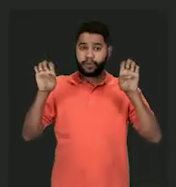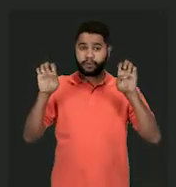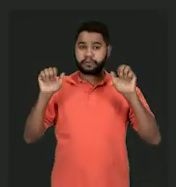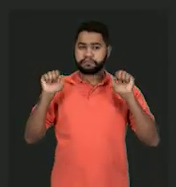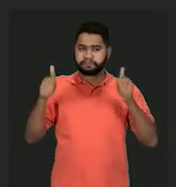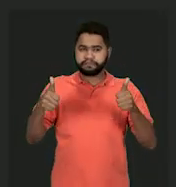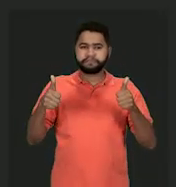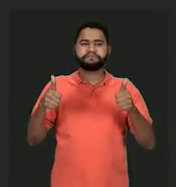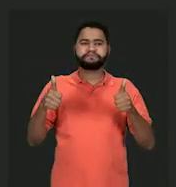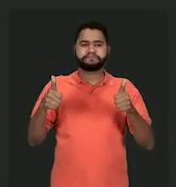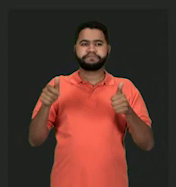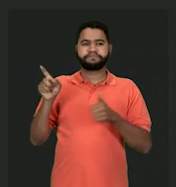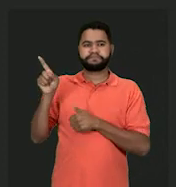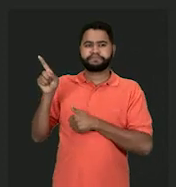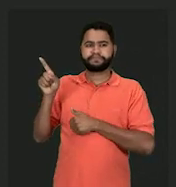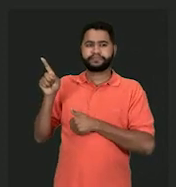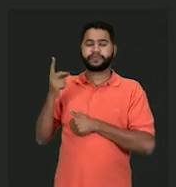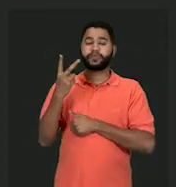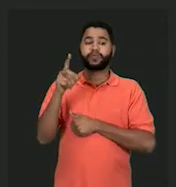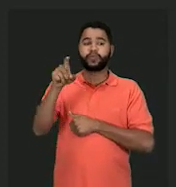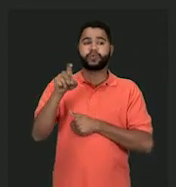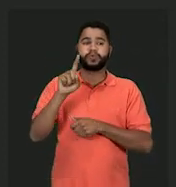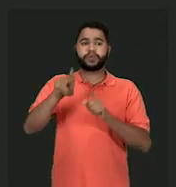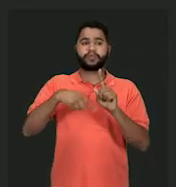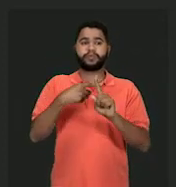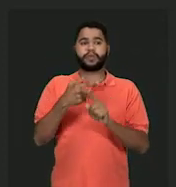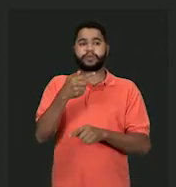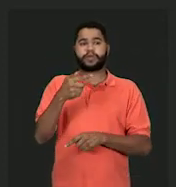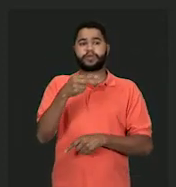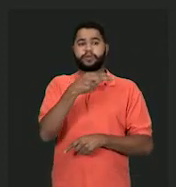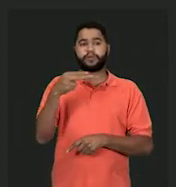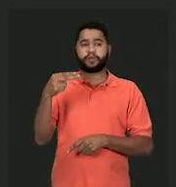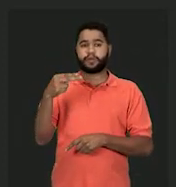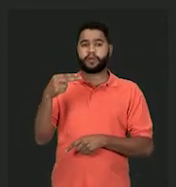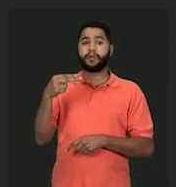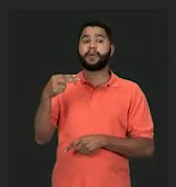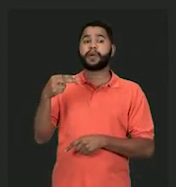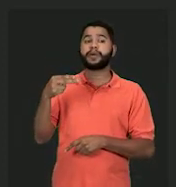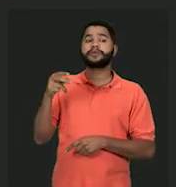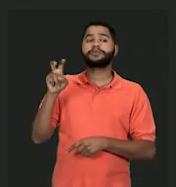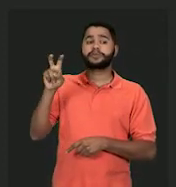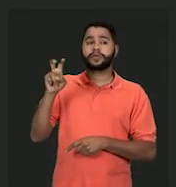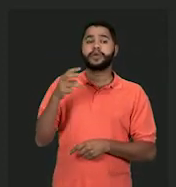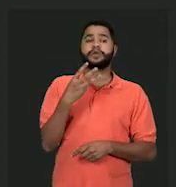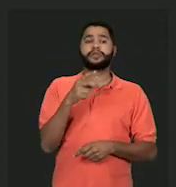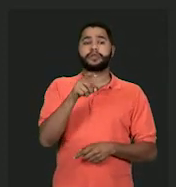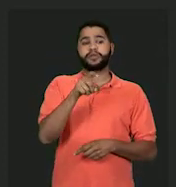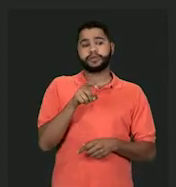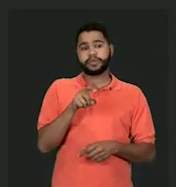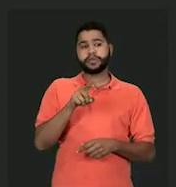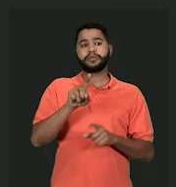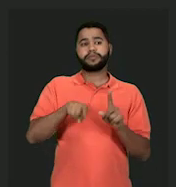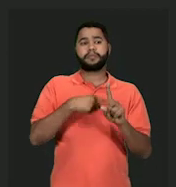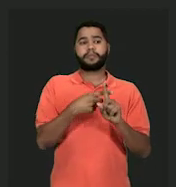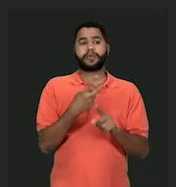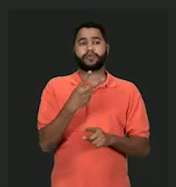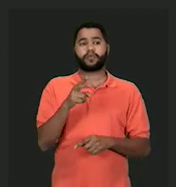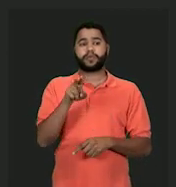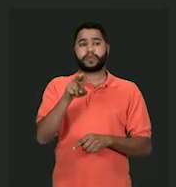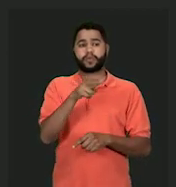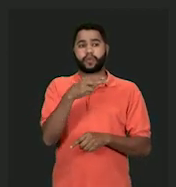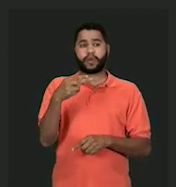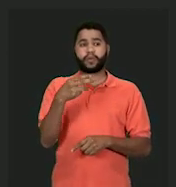Tranquilo então você tem lá 2 x + 7 = 5 3 x + 2 = x -